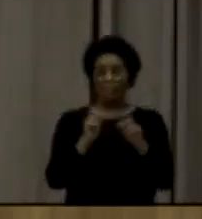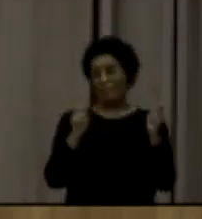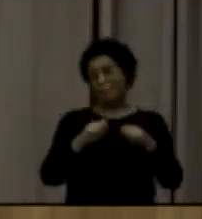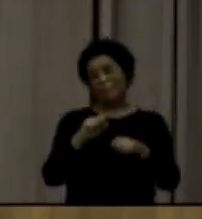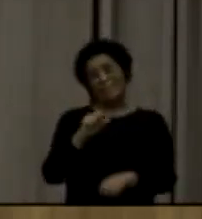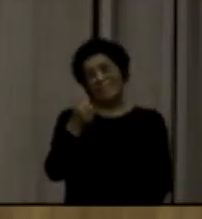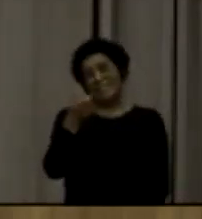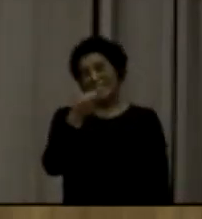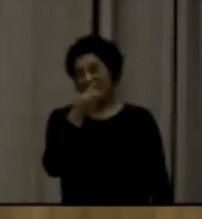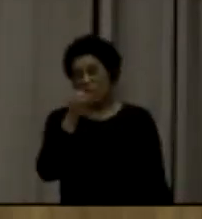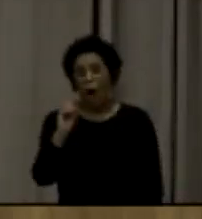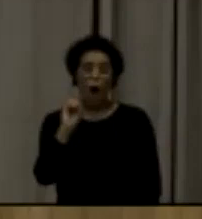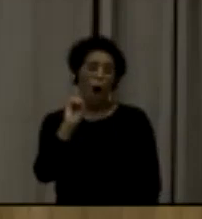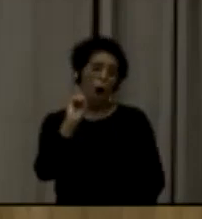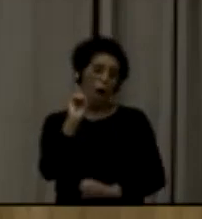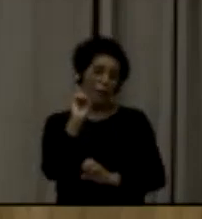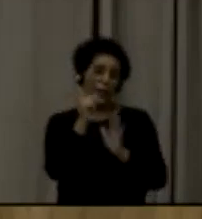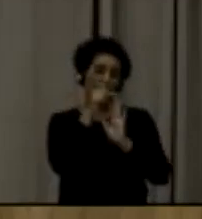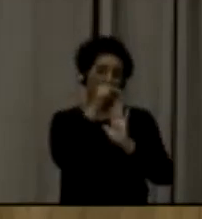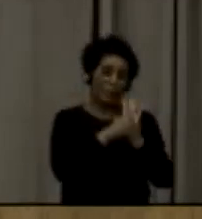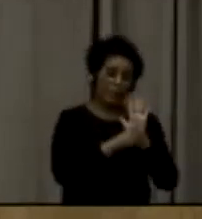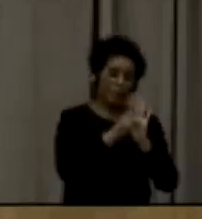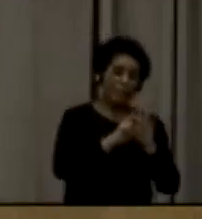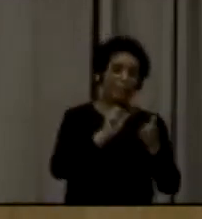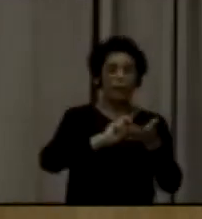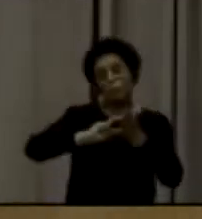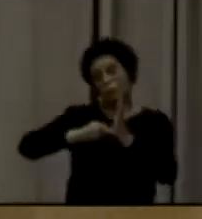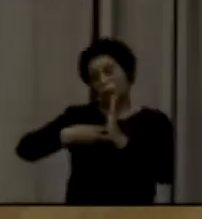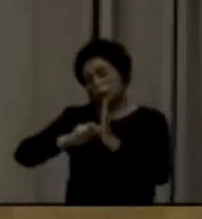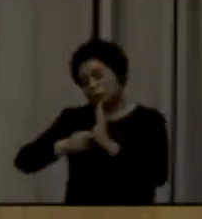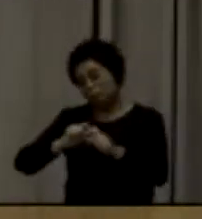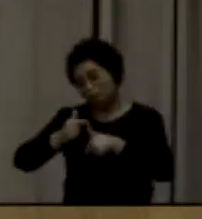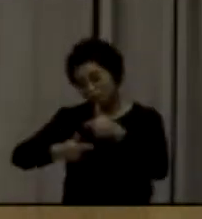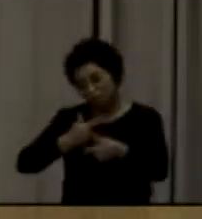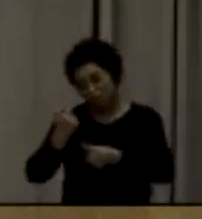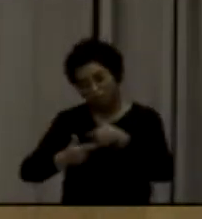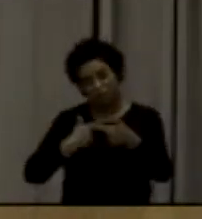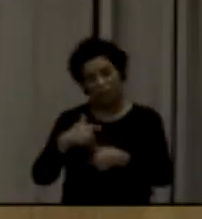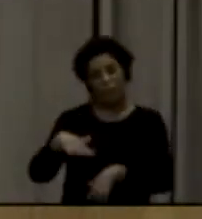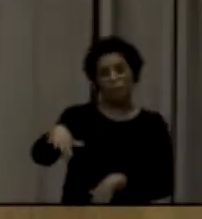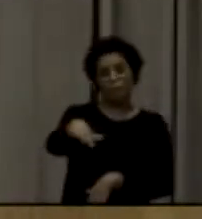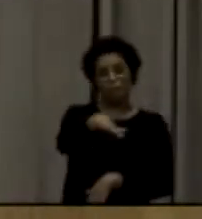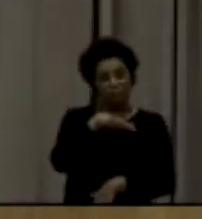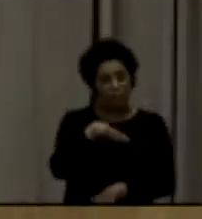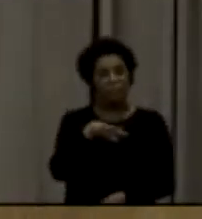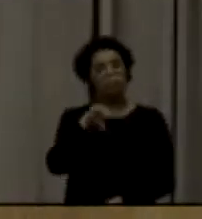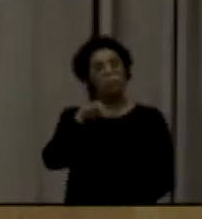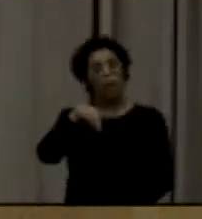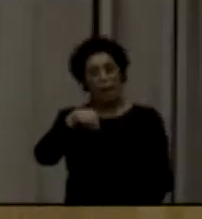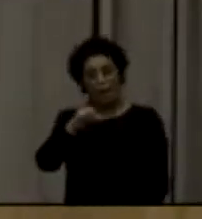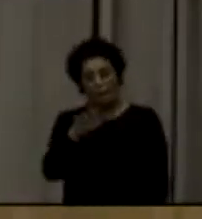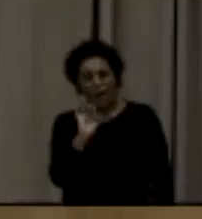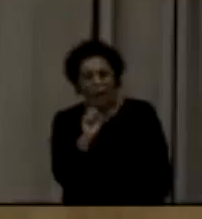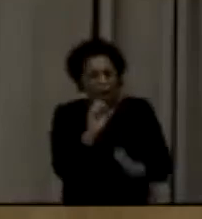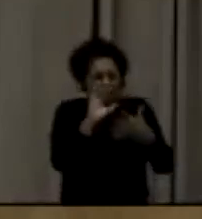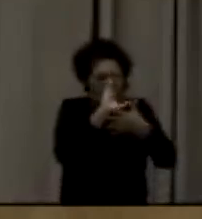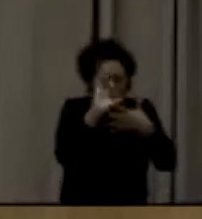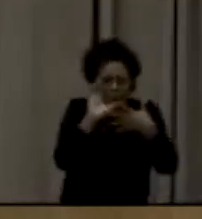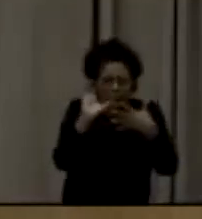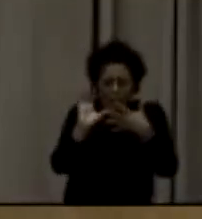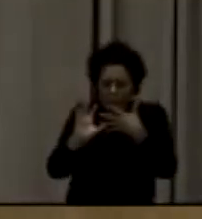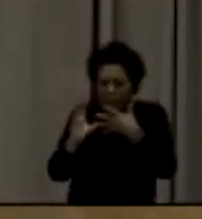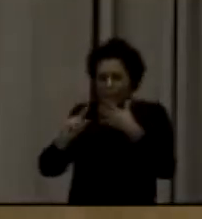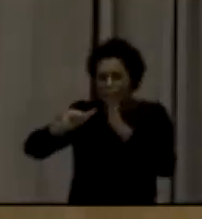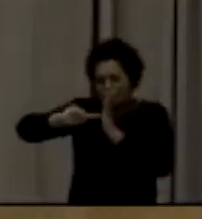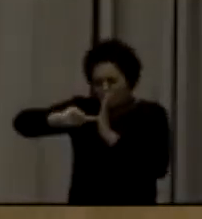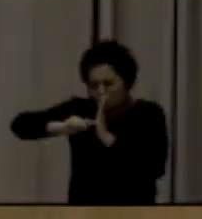obras sociais e uma administrada pelo seu sindicato de trabalhadores, um setor do Estado que Mário realmente caracterizou na província de Buenos